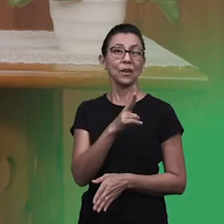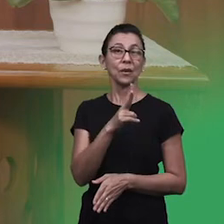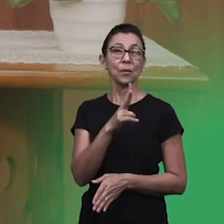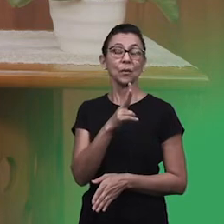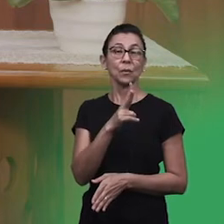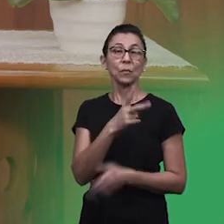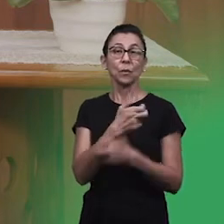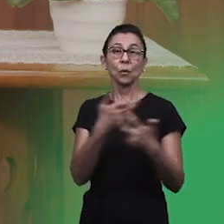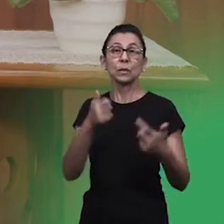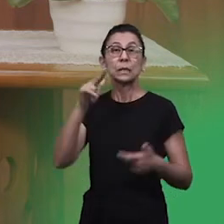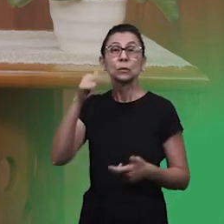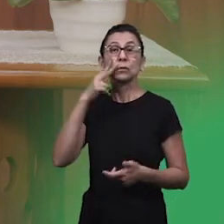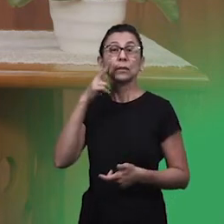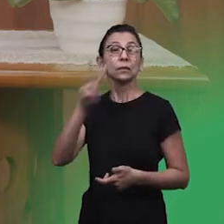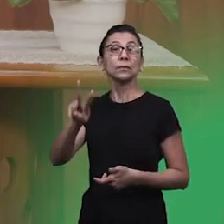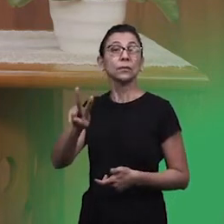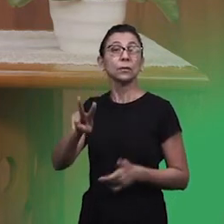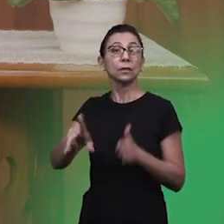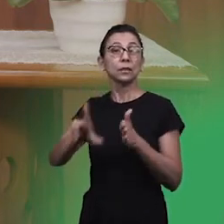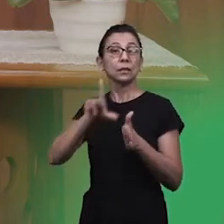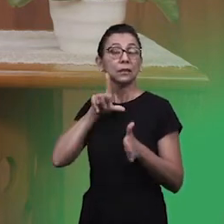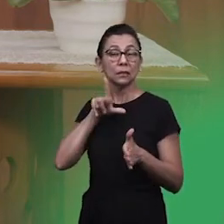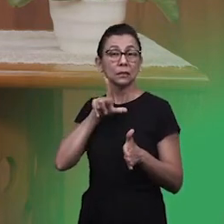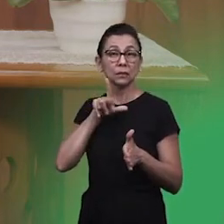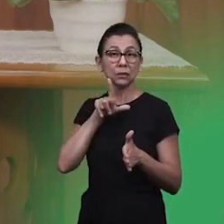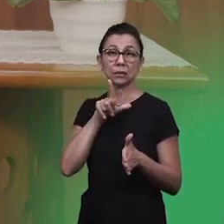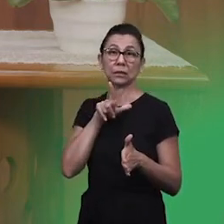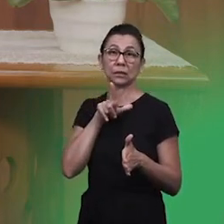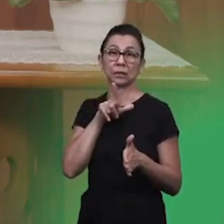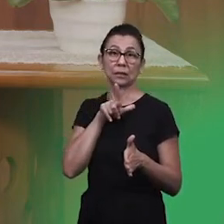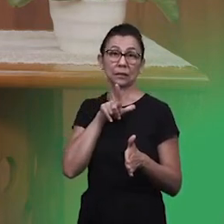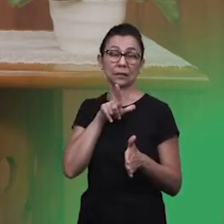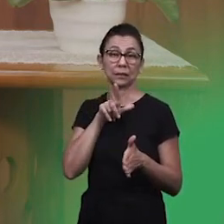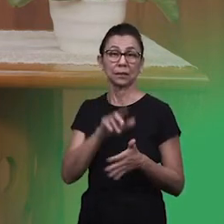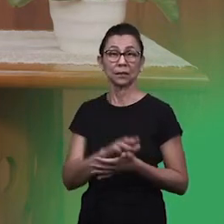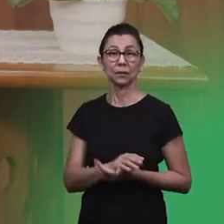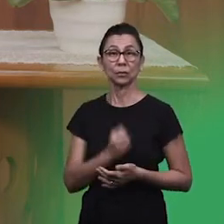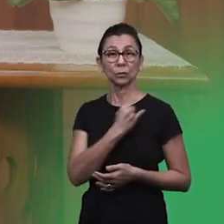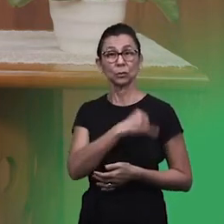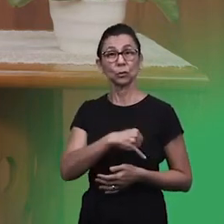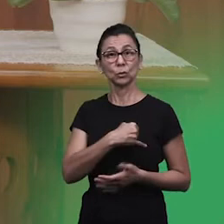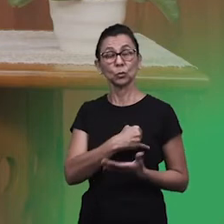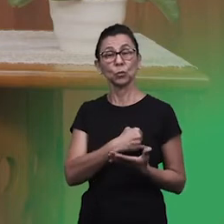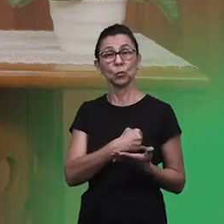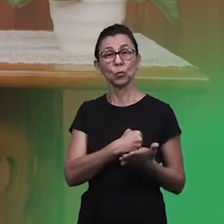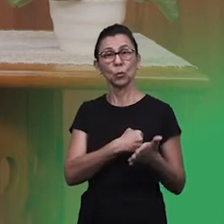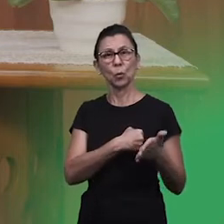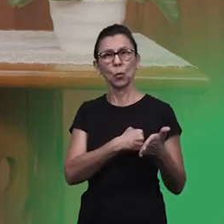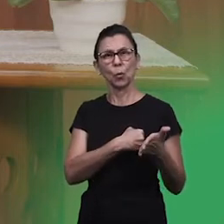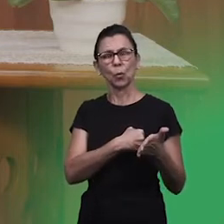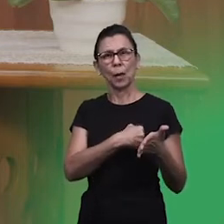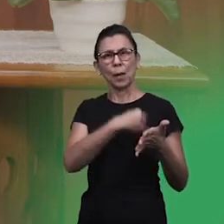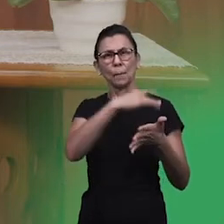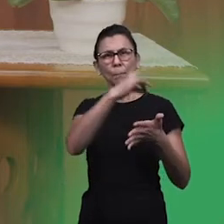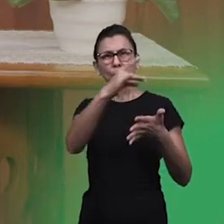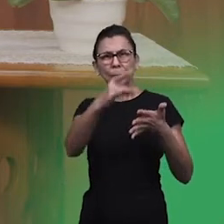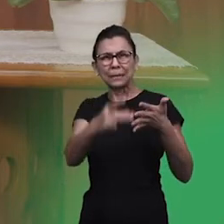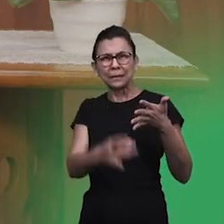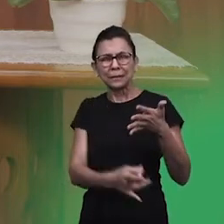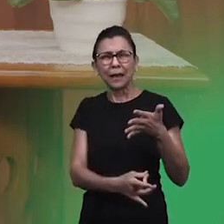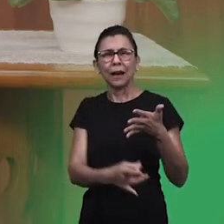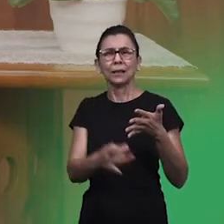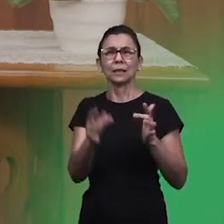E ali, quando ele descreve aquele Senhor Jesus que está diante dele, ele utiliza de